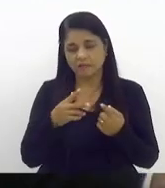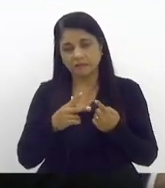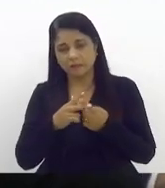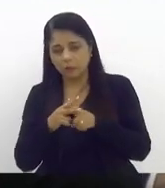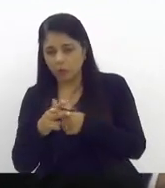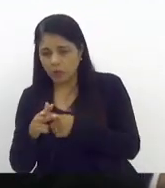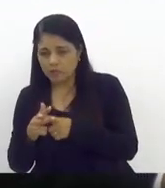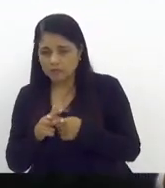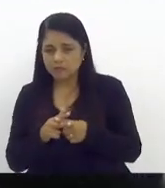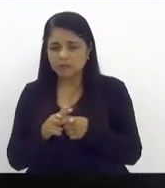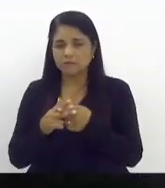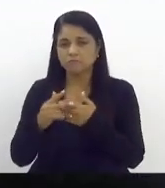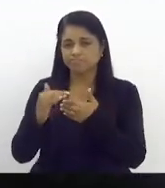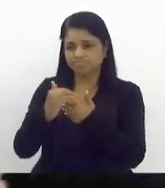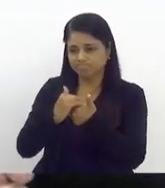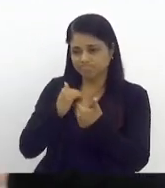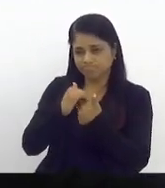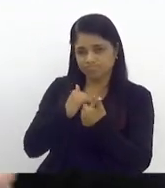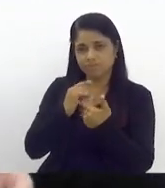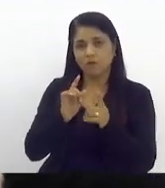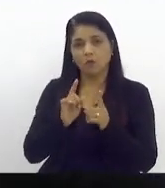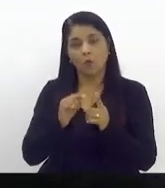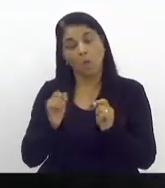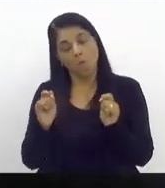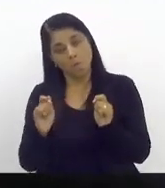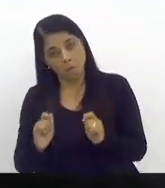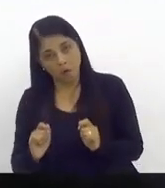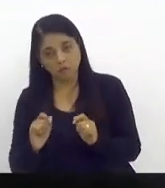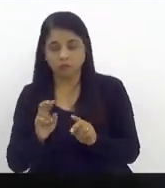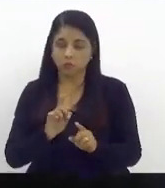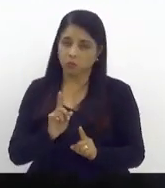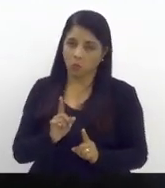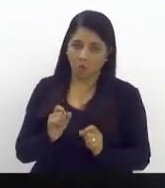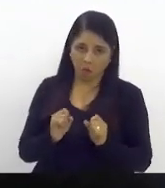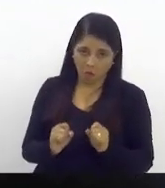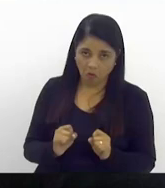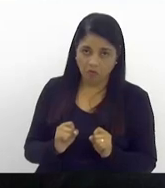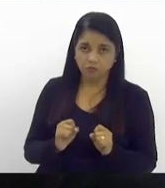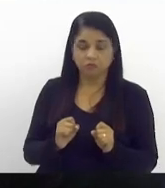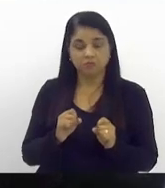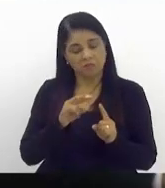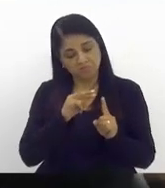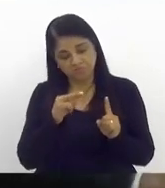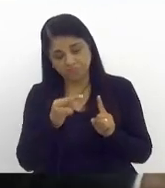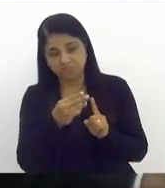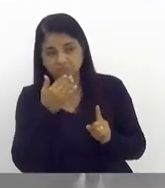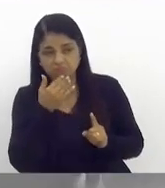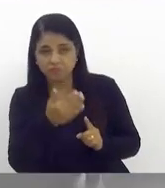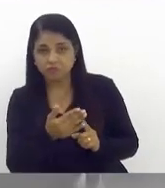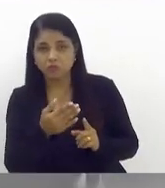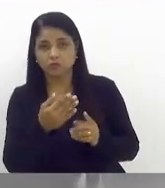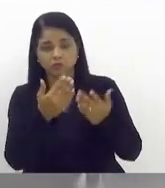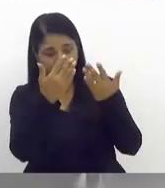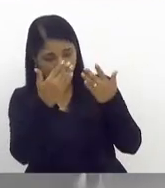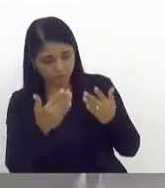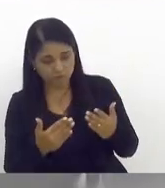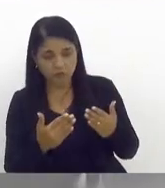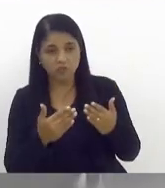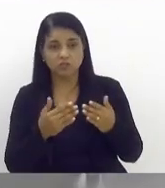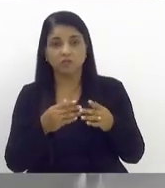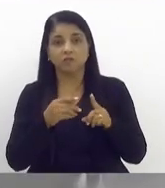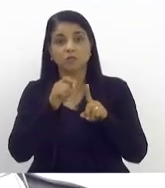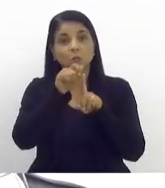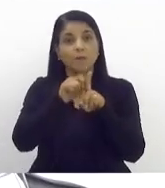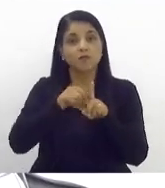ou se, não sei se pode, se já veio, se não pode, veio. Na verdade, foi um pedido de vista anterior que já está desde março. Eu não sabia. A